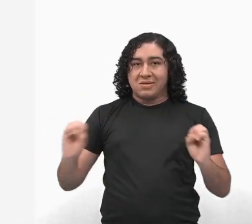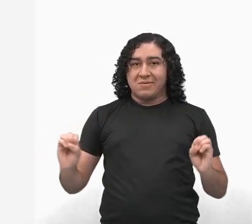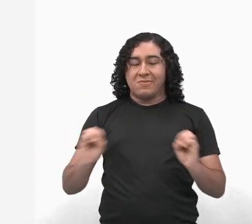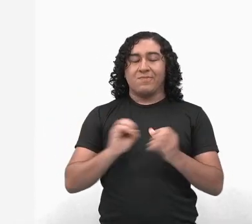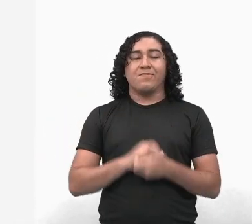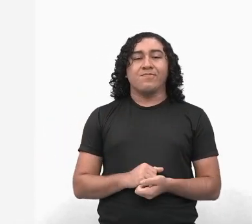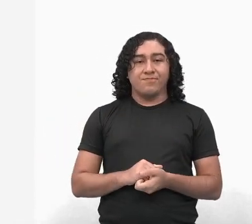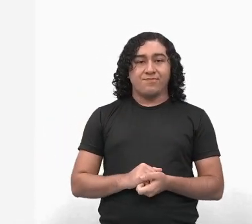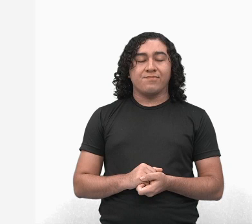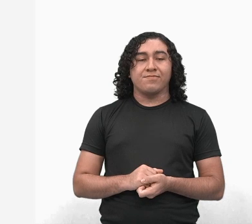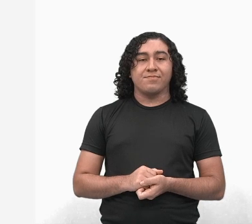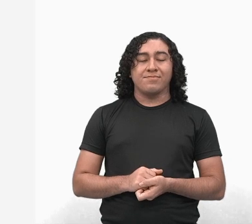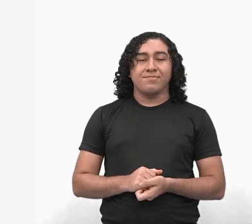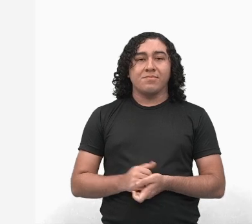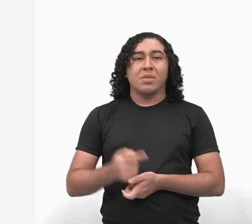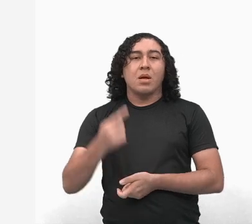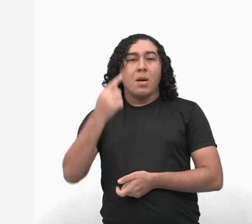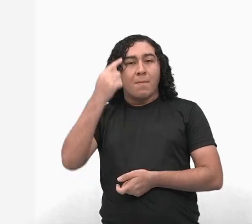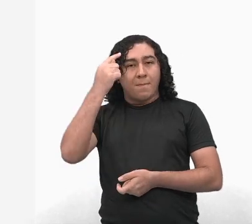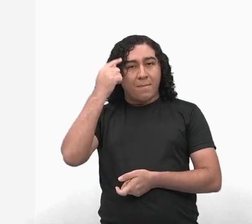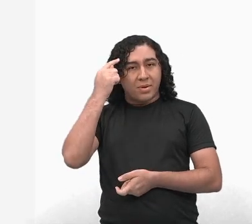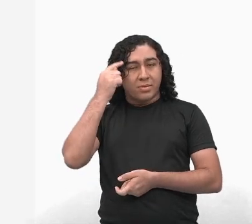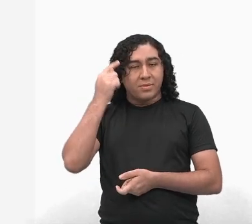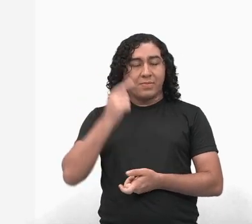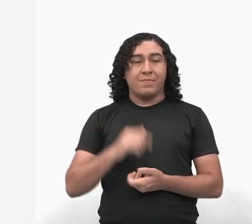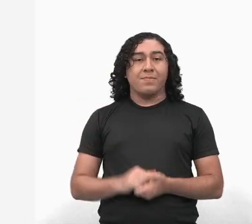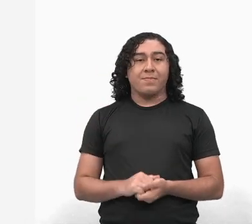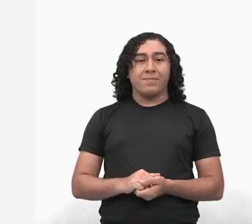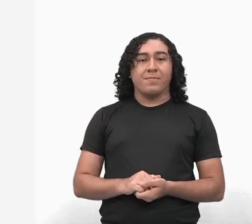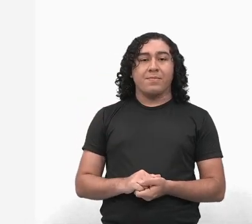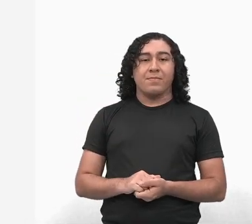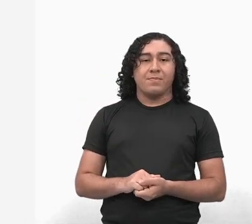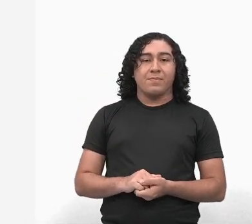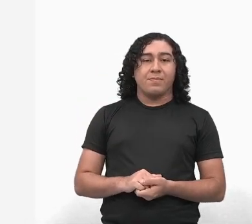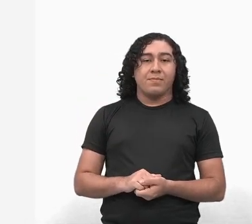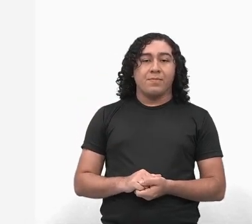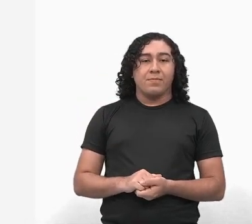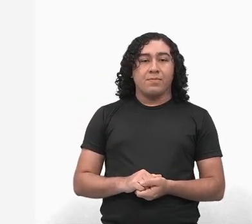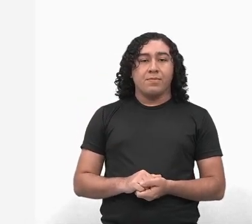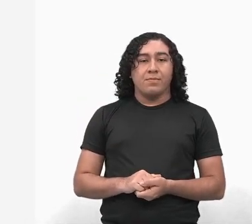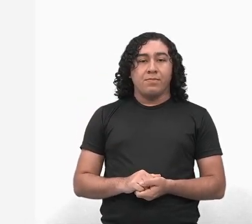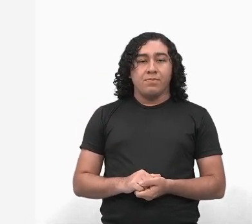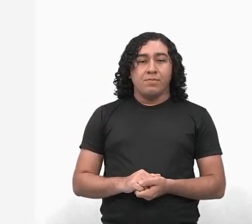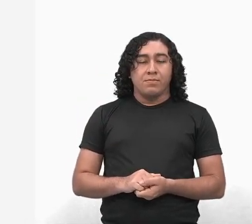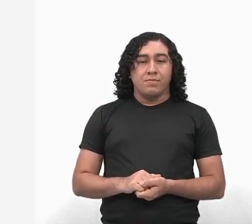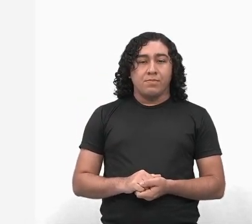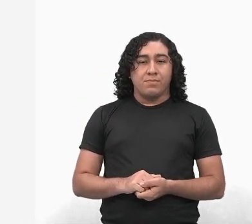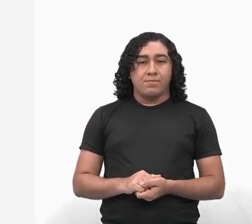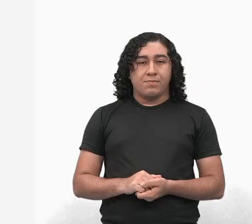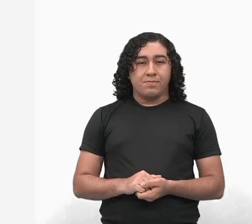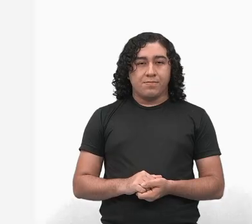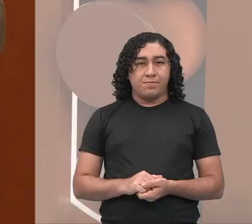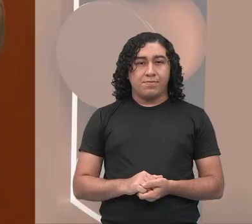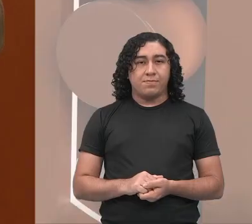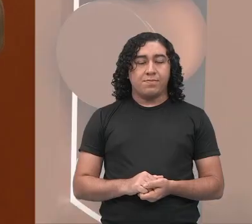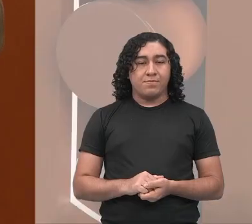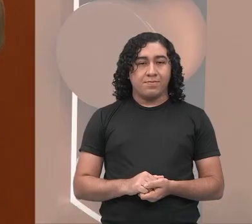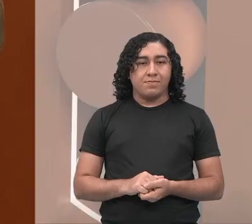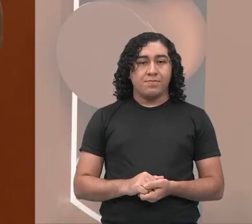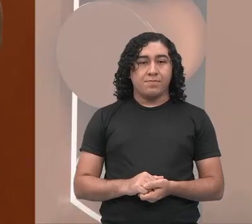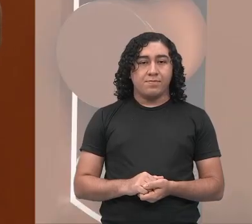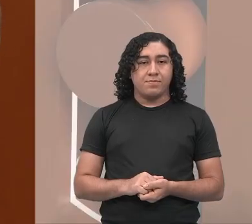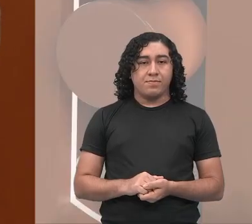Conforme vocês devem imaginar, não é, galera? Como estava ali meio que em conflito